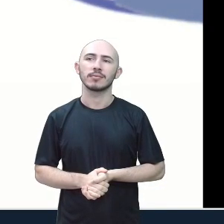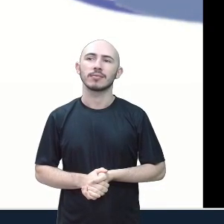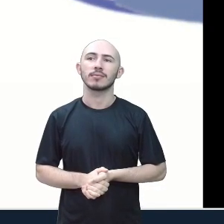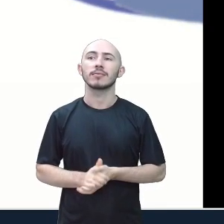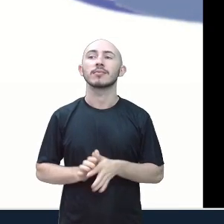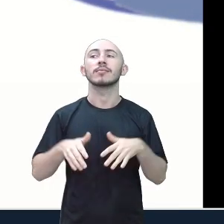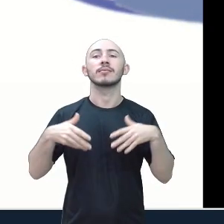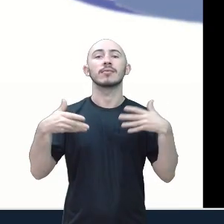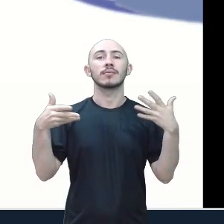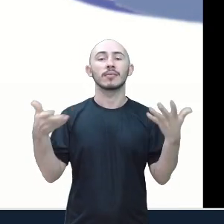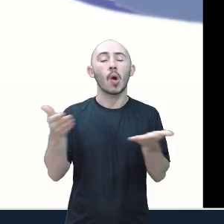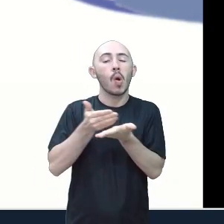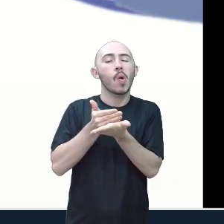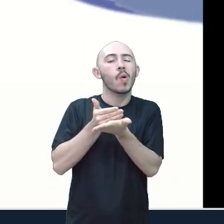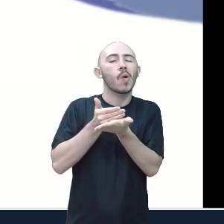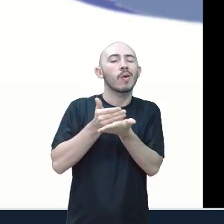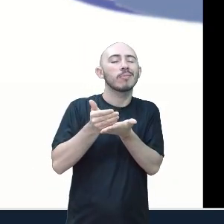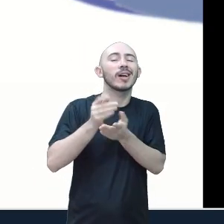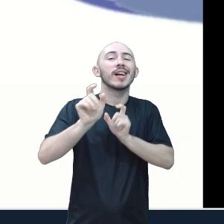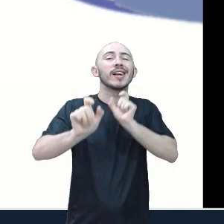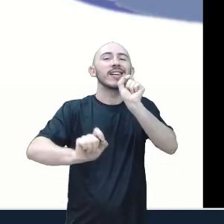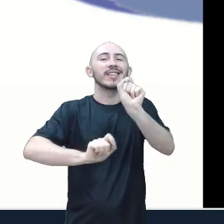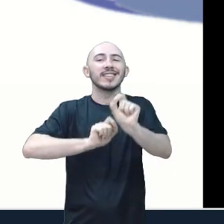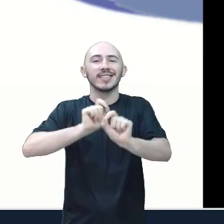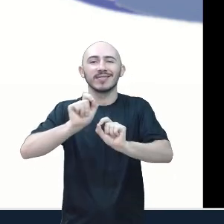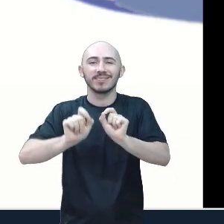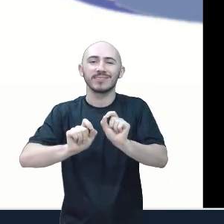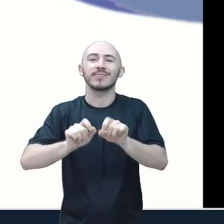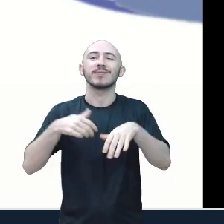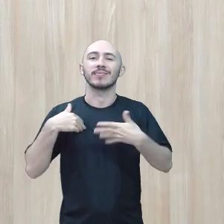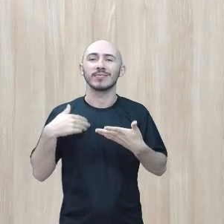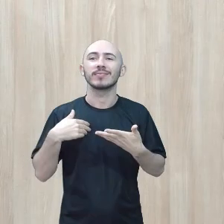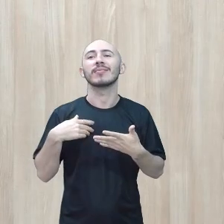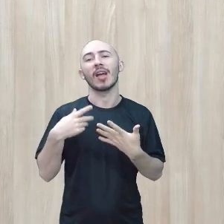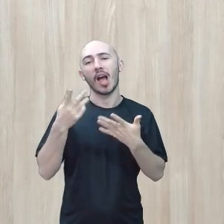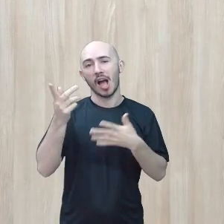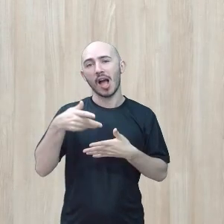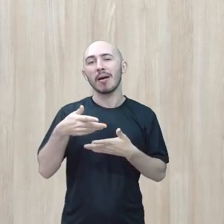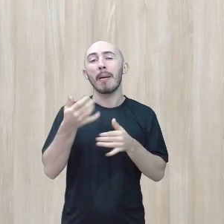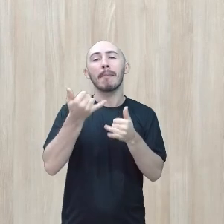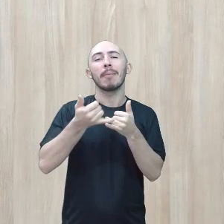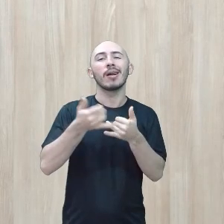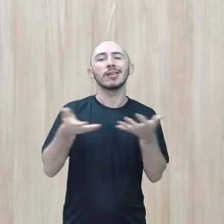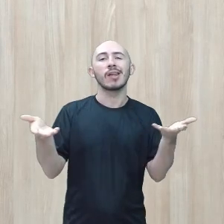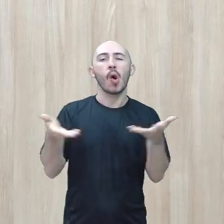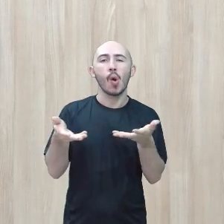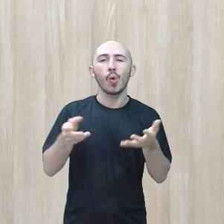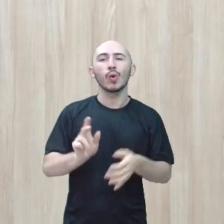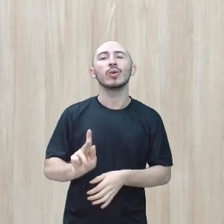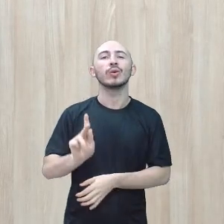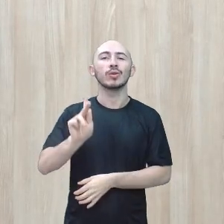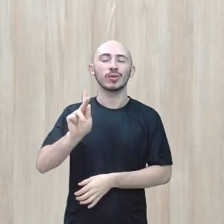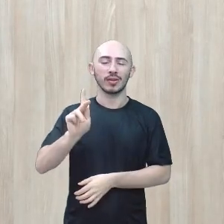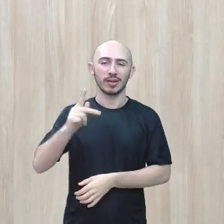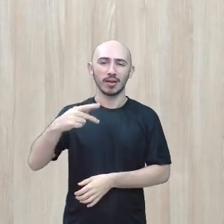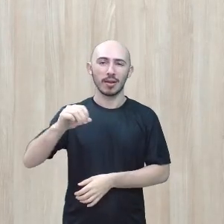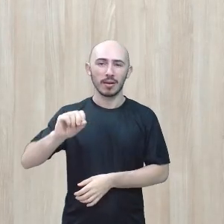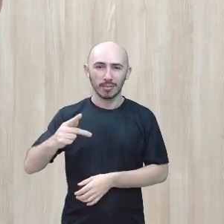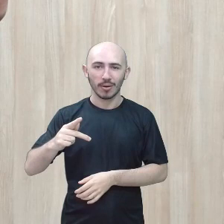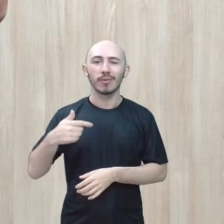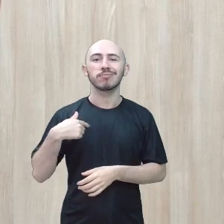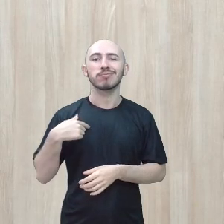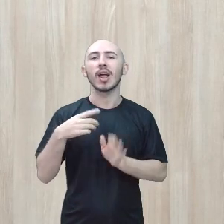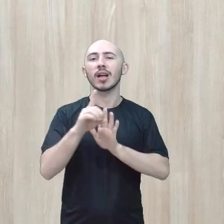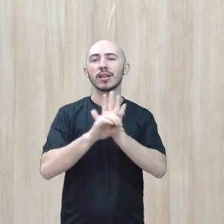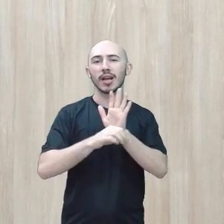E aí a gente começa a chegar já no K-pop que a gente vê hoje, né? Essa década de